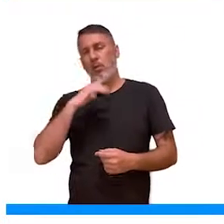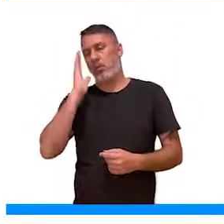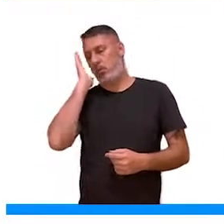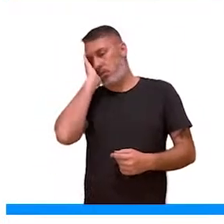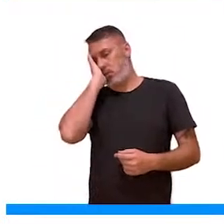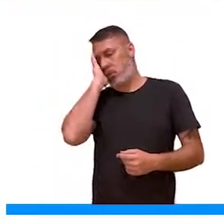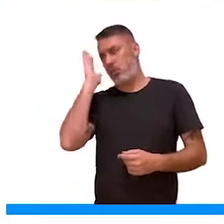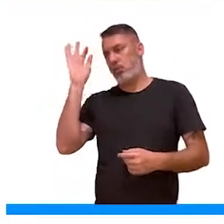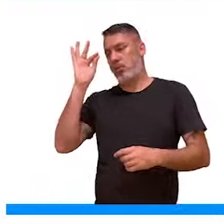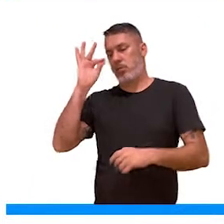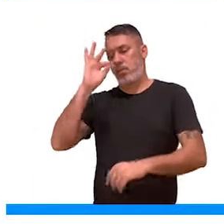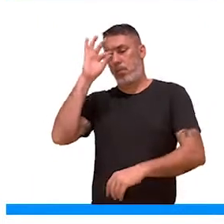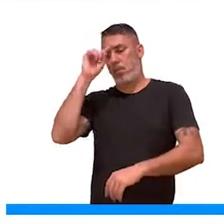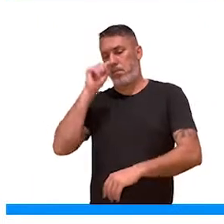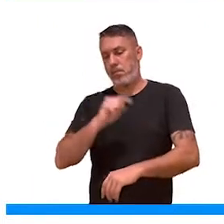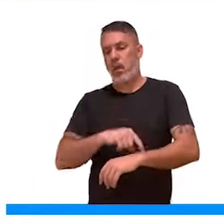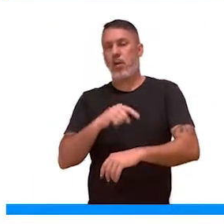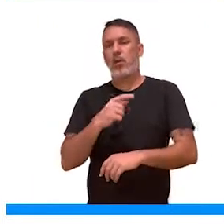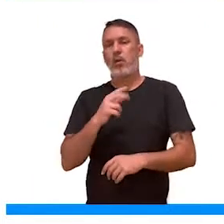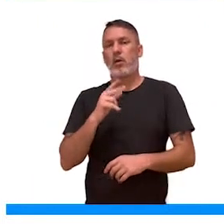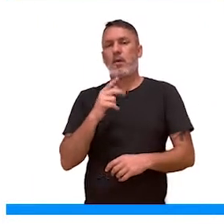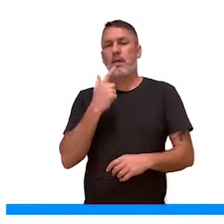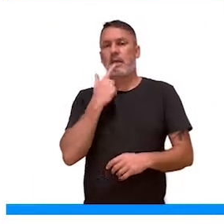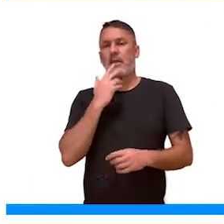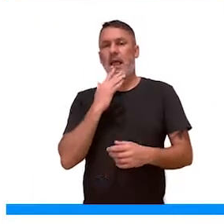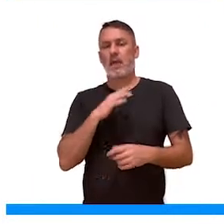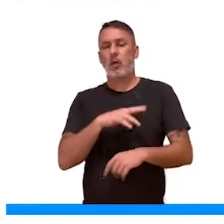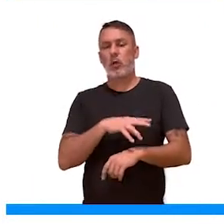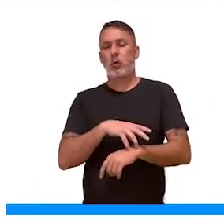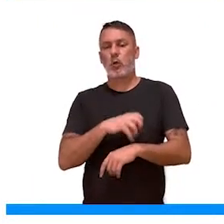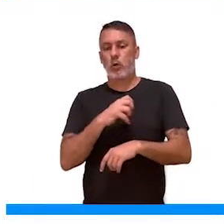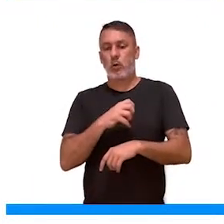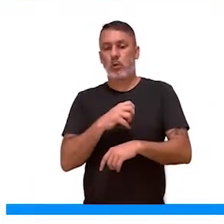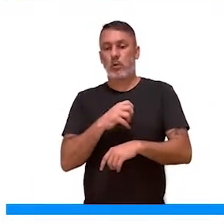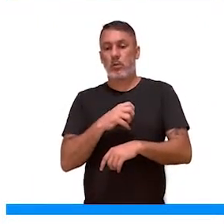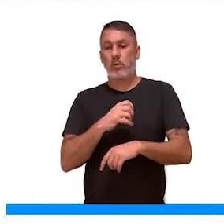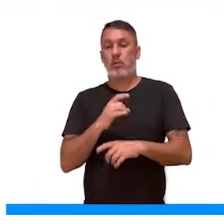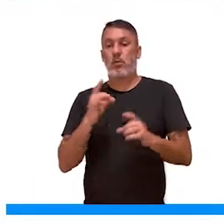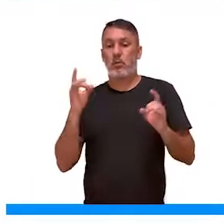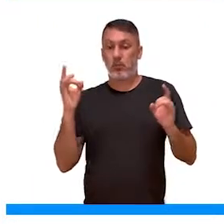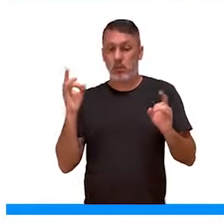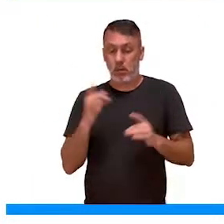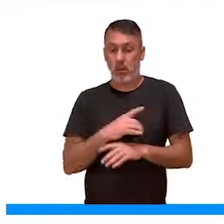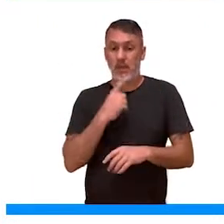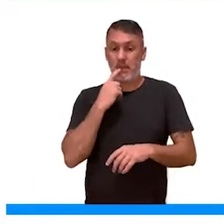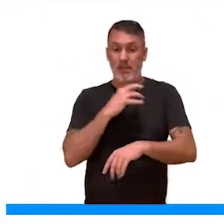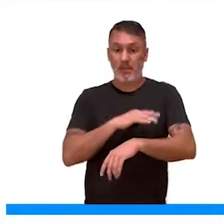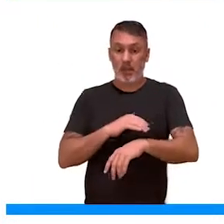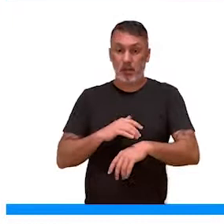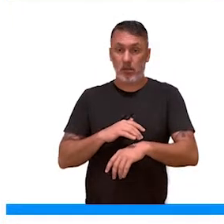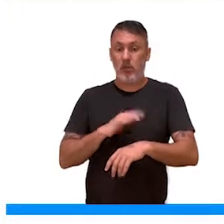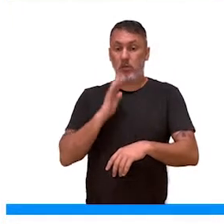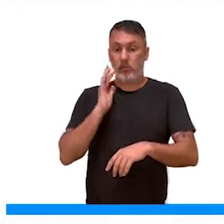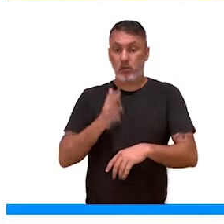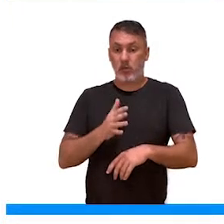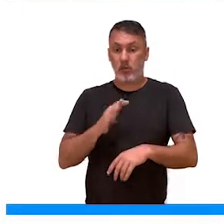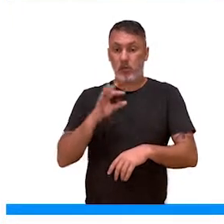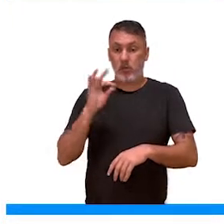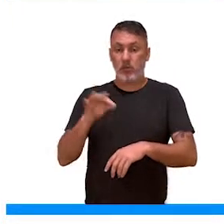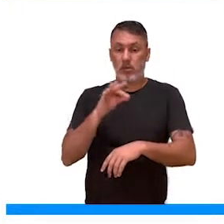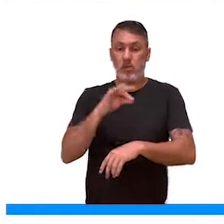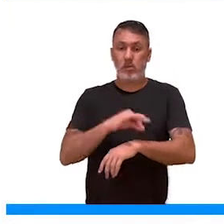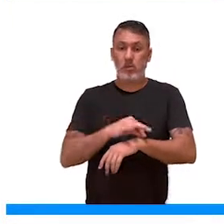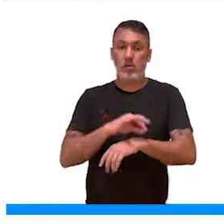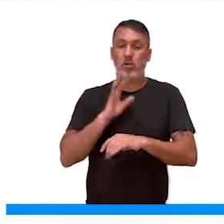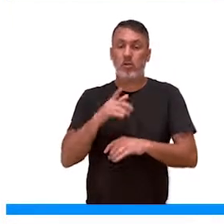está dormindo, ele pica essa pessoa para se alimentar do sangue dela. Logo depois que ele picou a pessoa infectada,